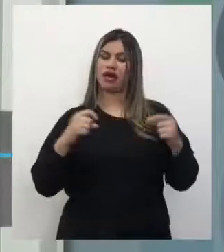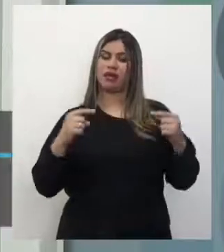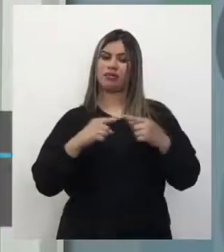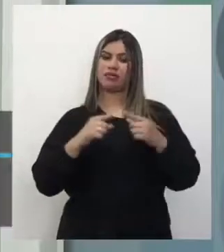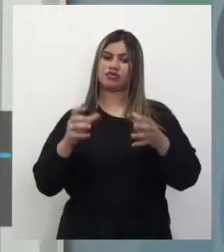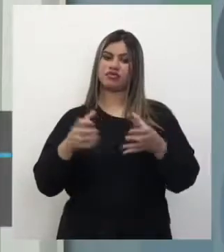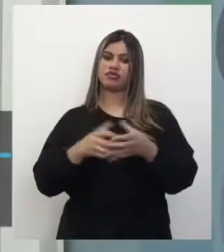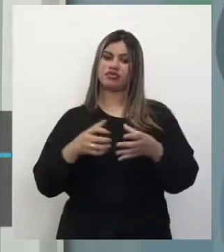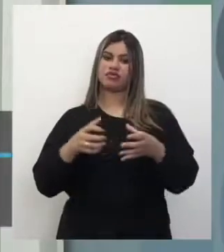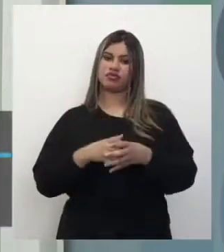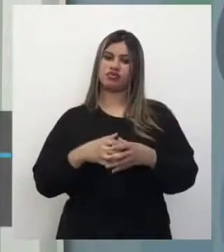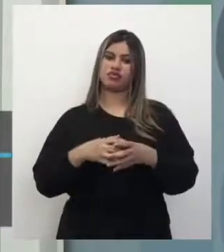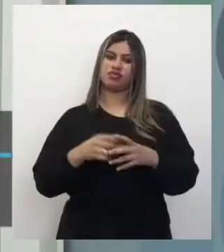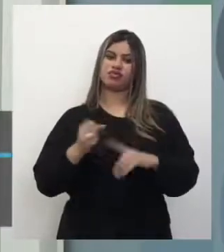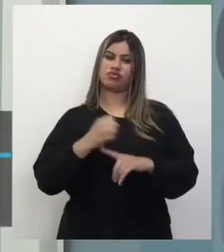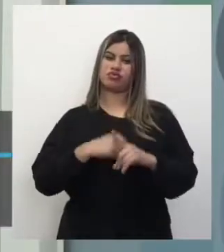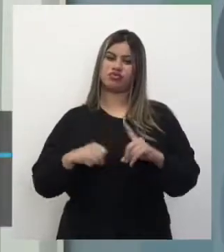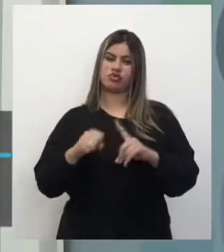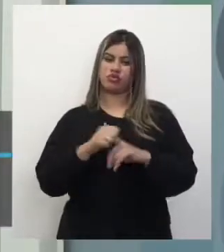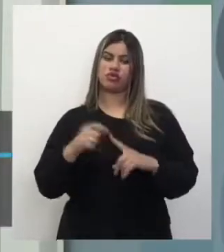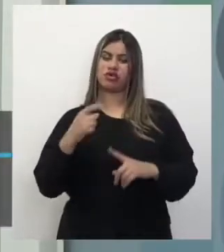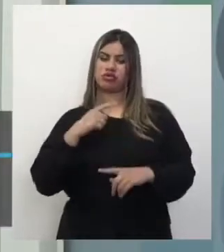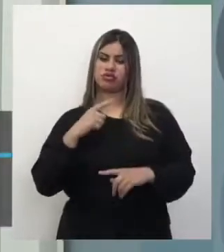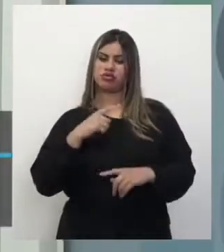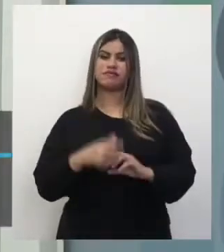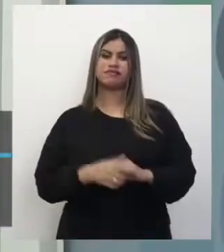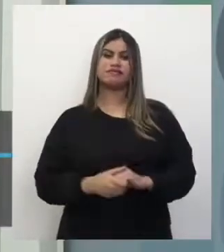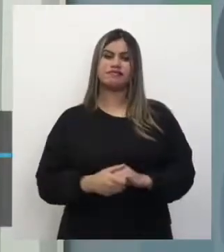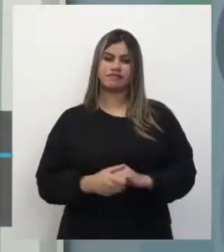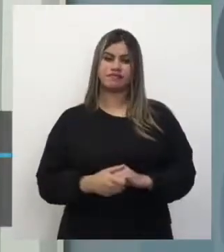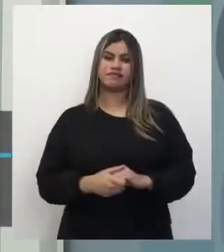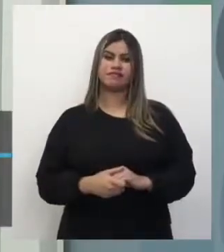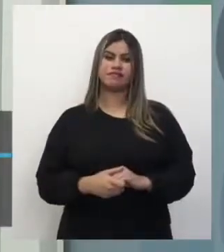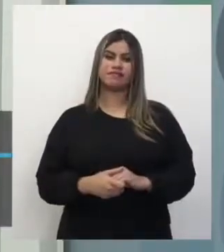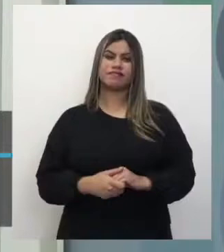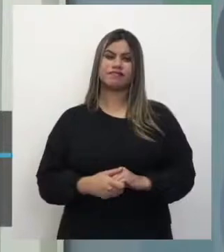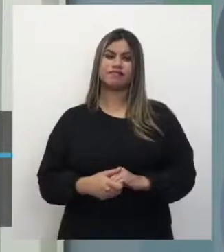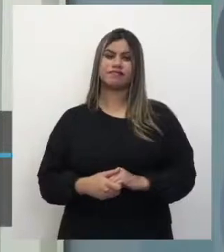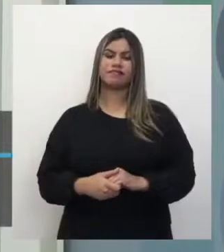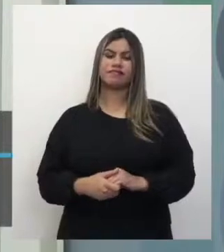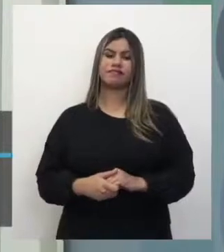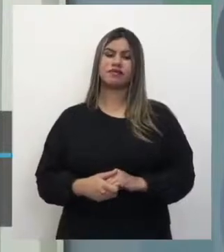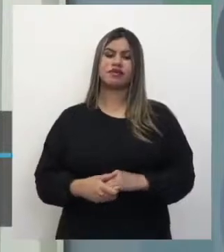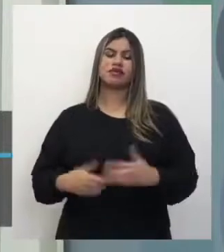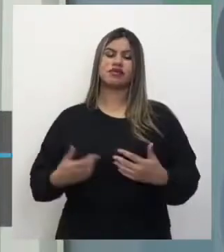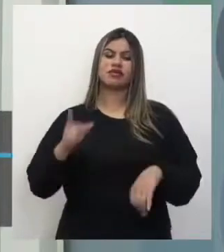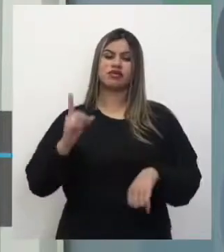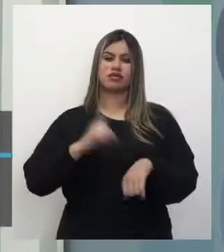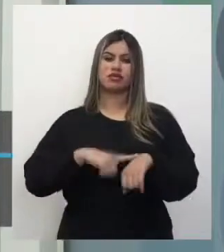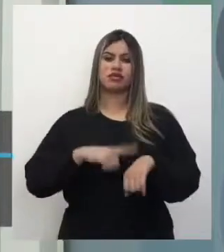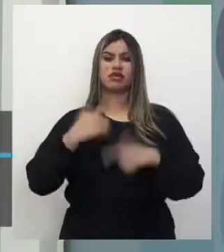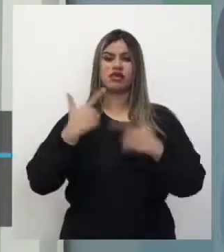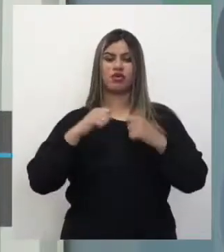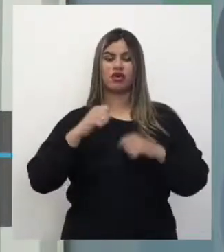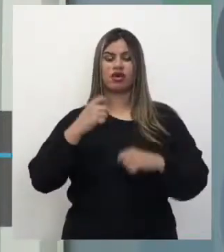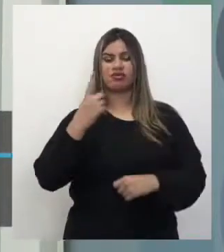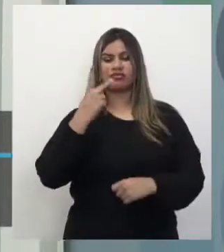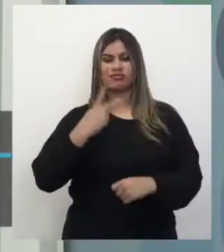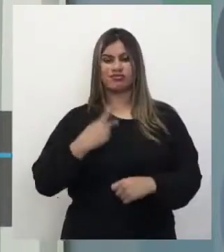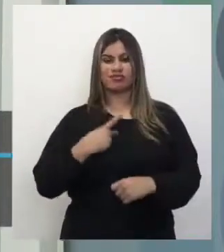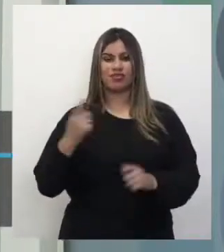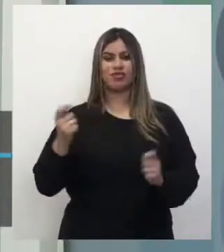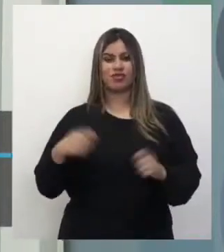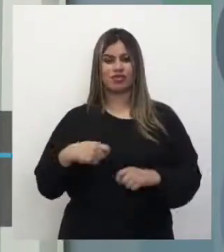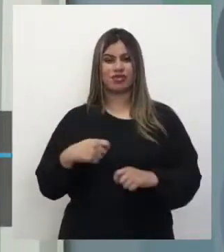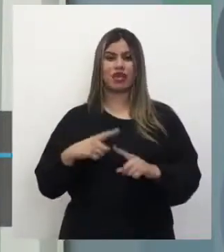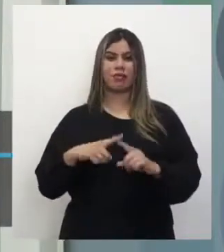grupo, né? Ela é de uma espécie, inclusive, né? Então, ao mesmo tempo que a minha linguagem me individualiza e me torna único, a minha